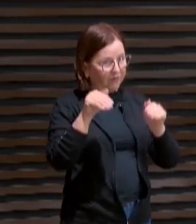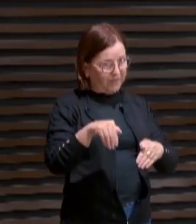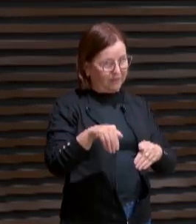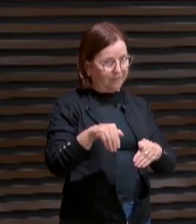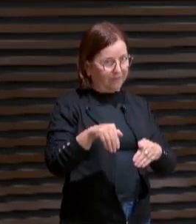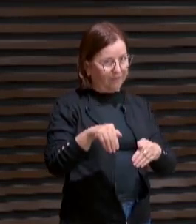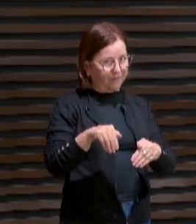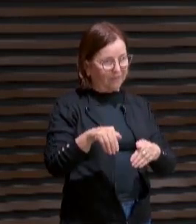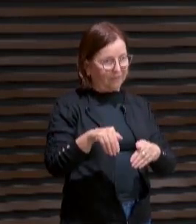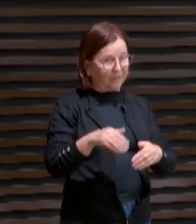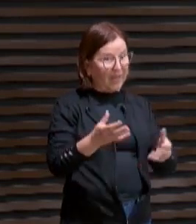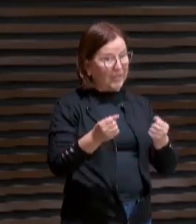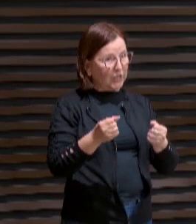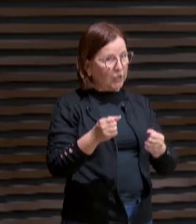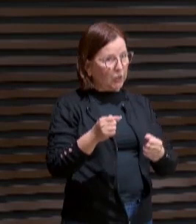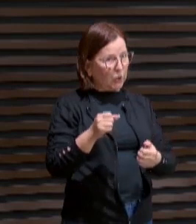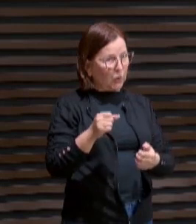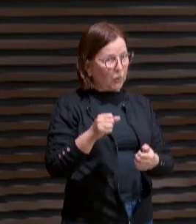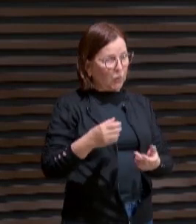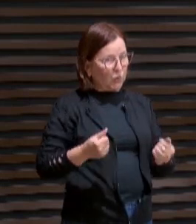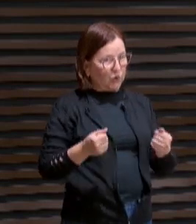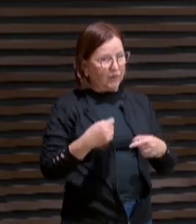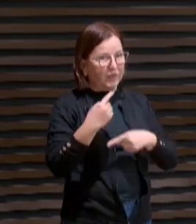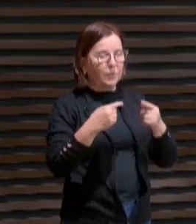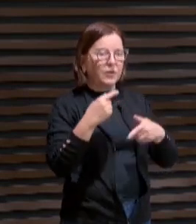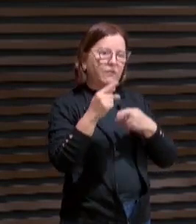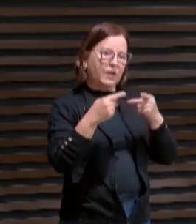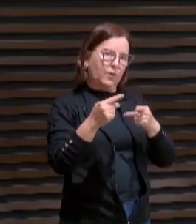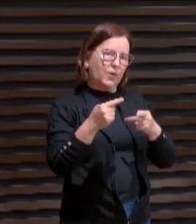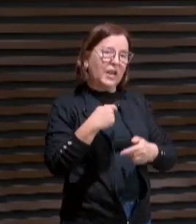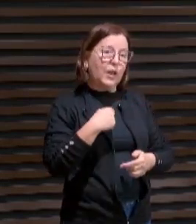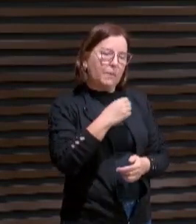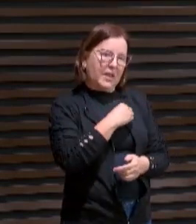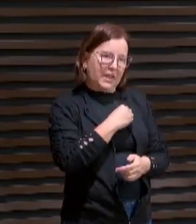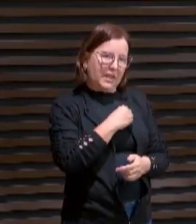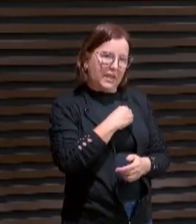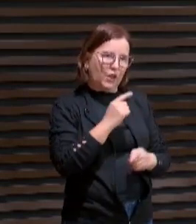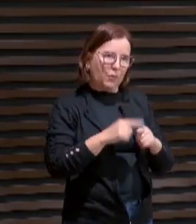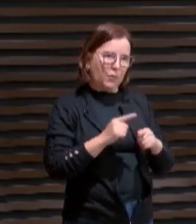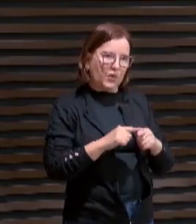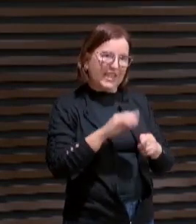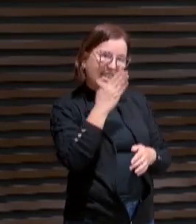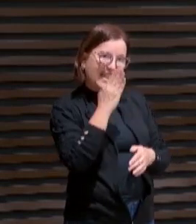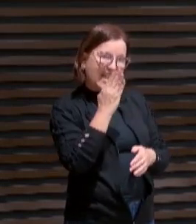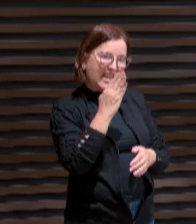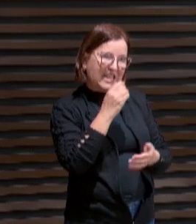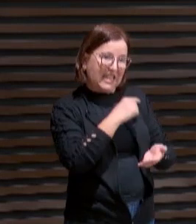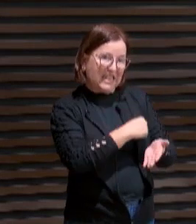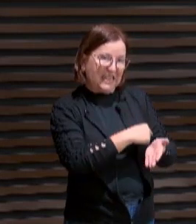sacerdotes. E ele diz assim, eu pequei. Por quê? Eu traí sangue inocente.